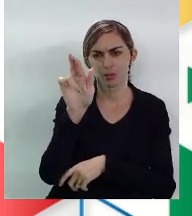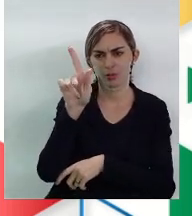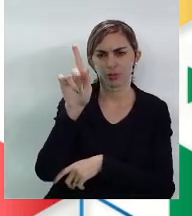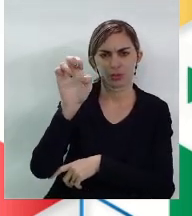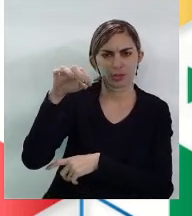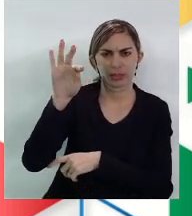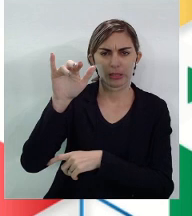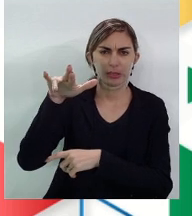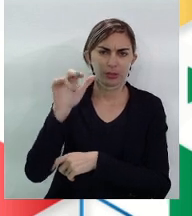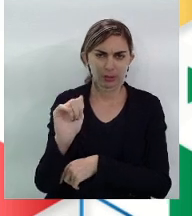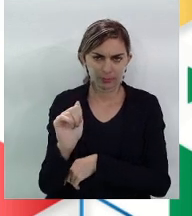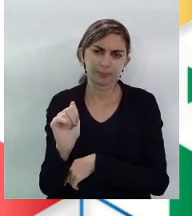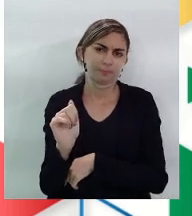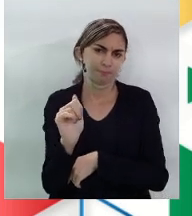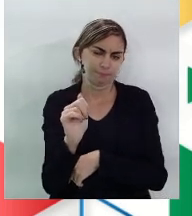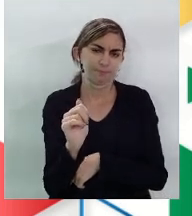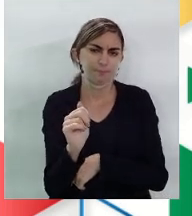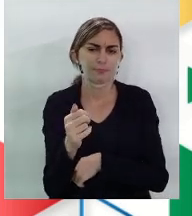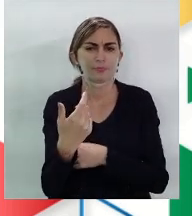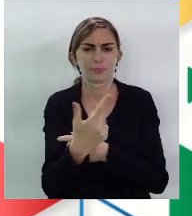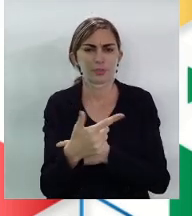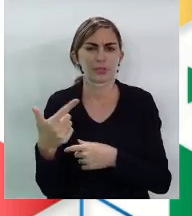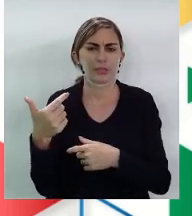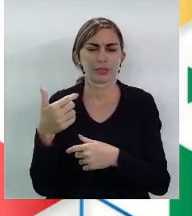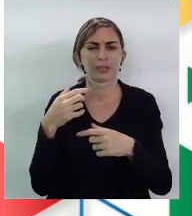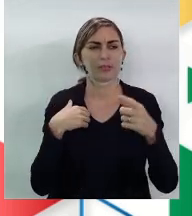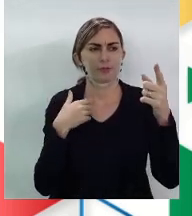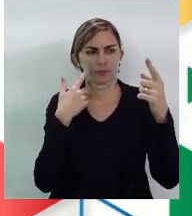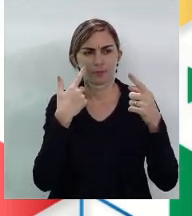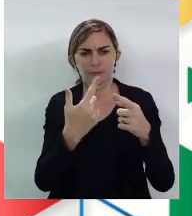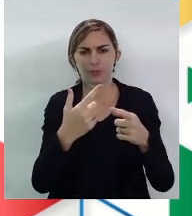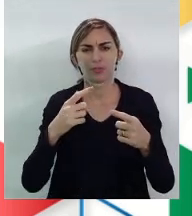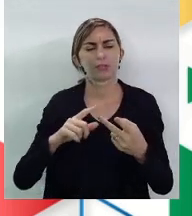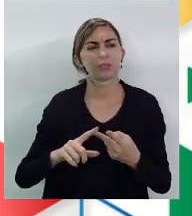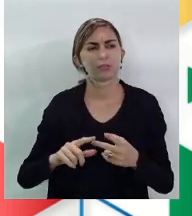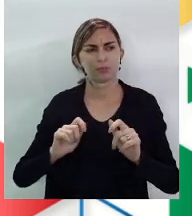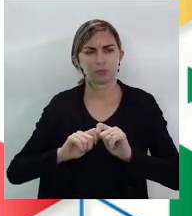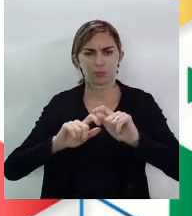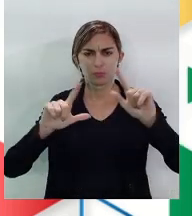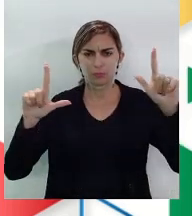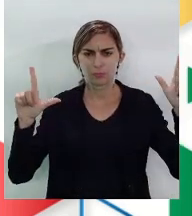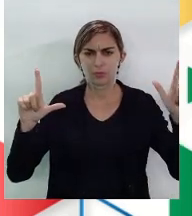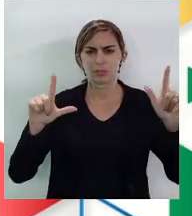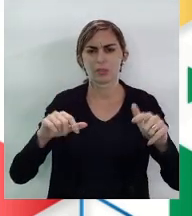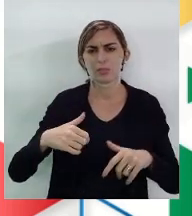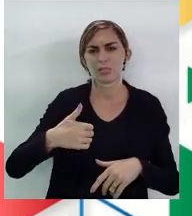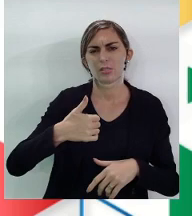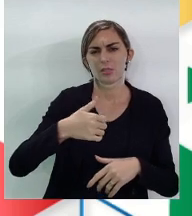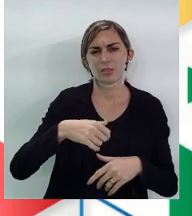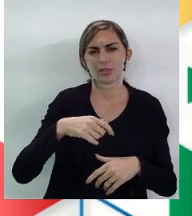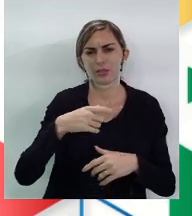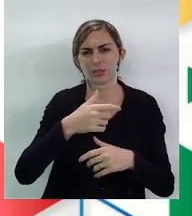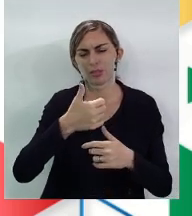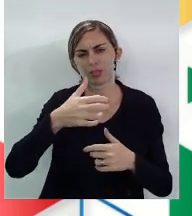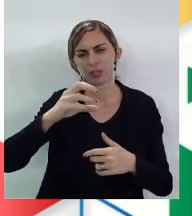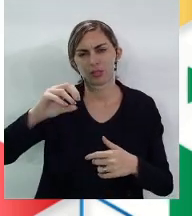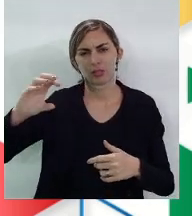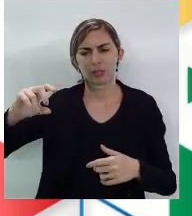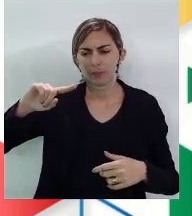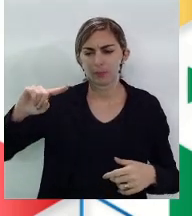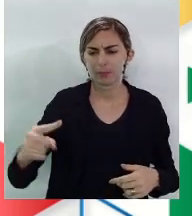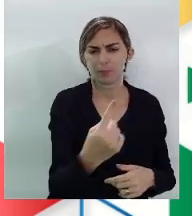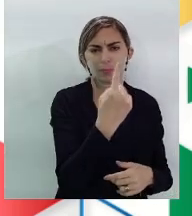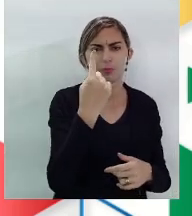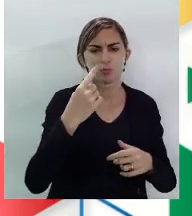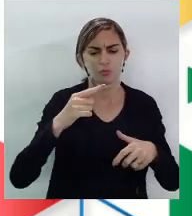mundo. Observando bem na tela, nós temos aqui a cifra. Vejam aí, mais de 100 mil judeus no